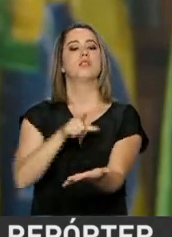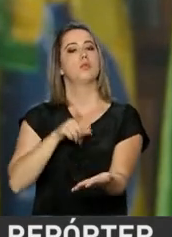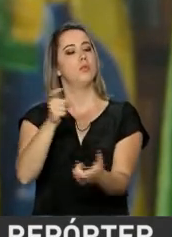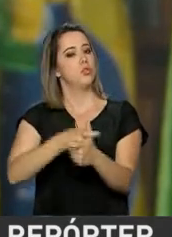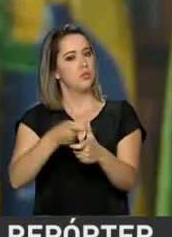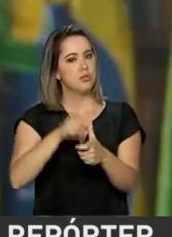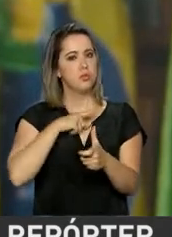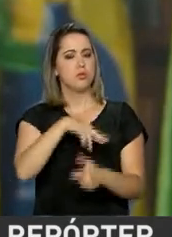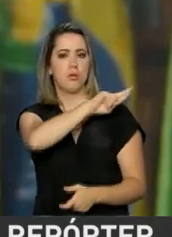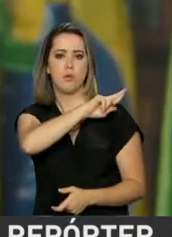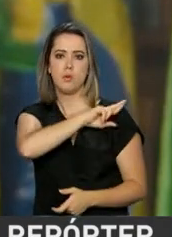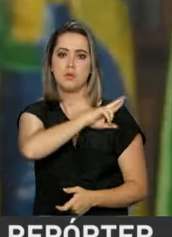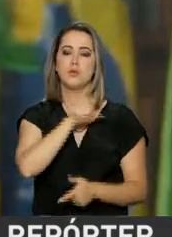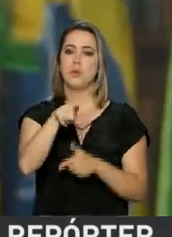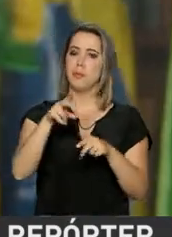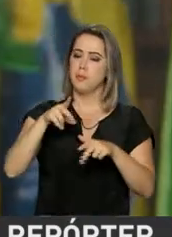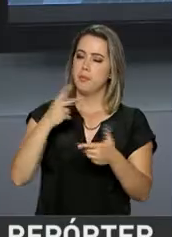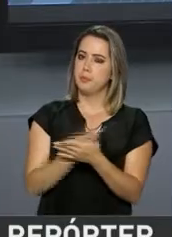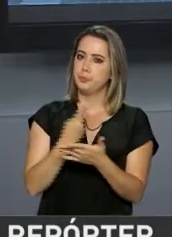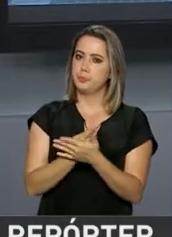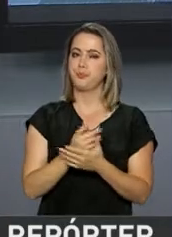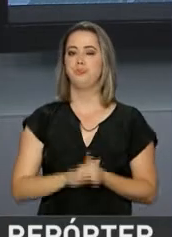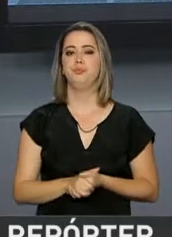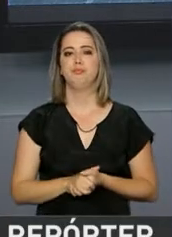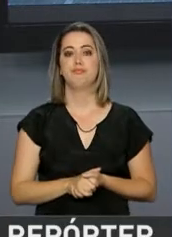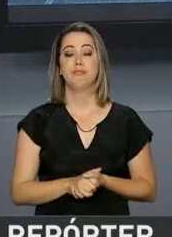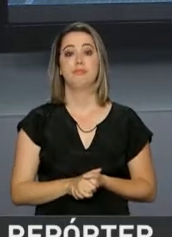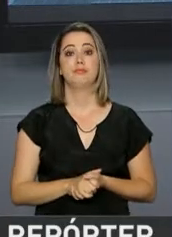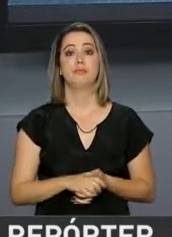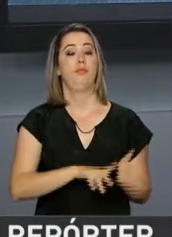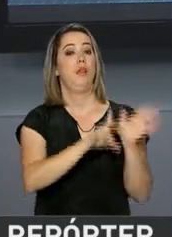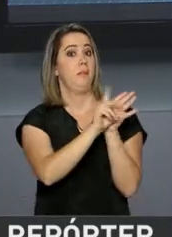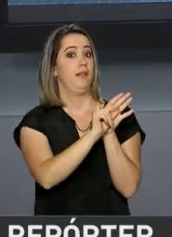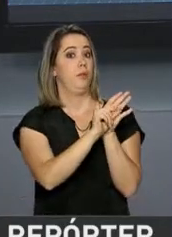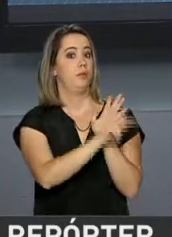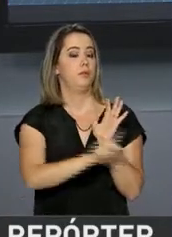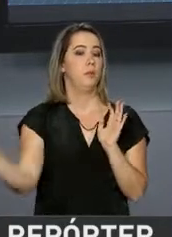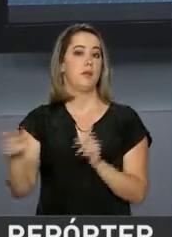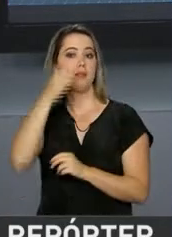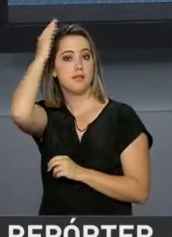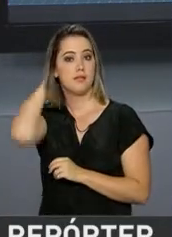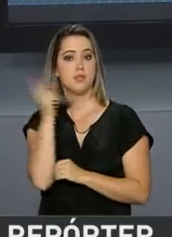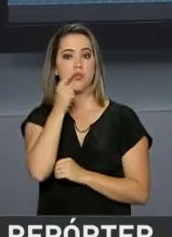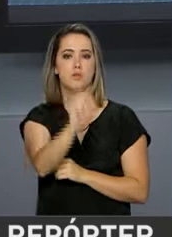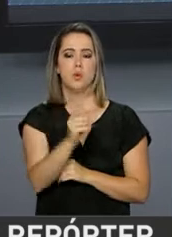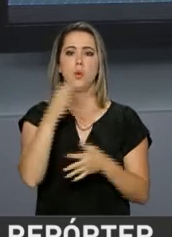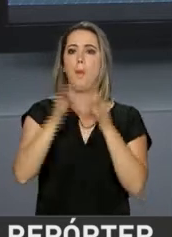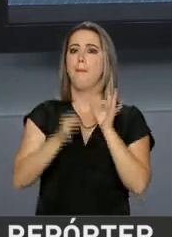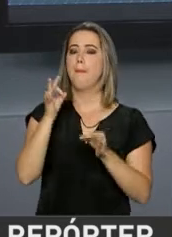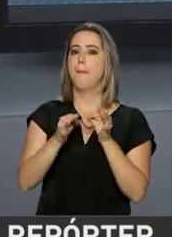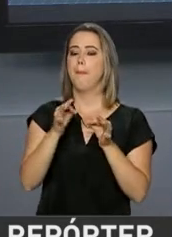responsabilizados pelos seus inícios ainda pelo twitter michel temer afirmou que para um país justo